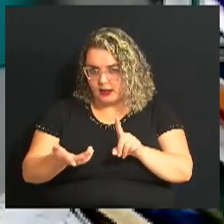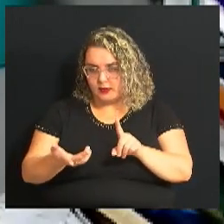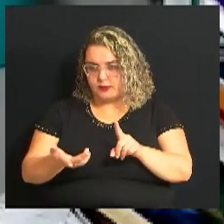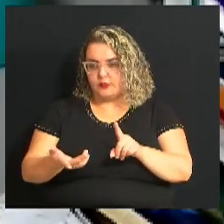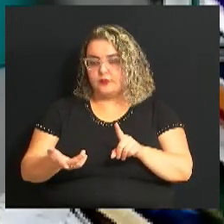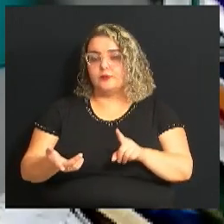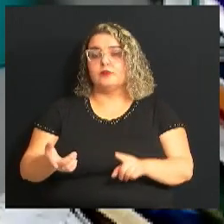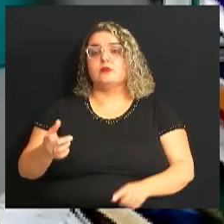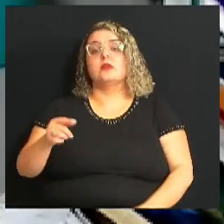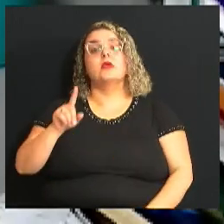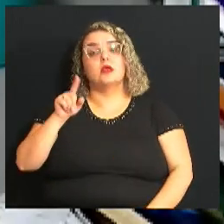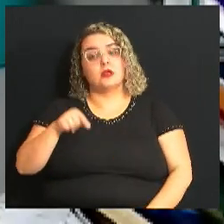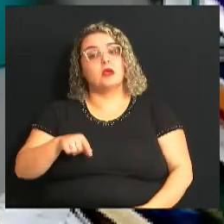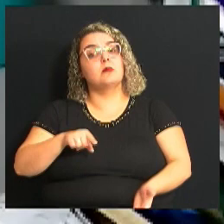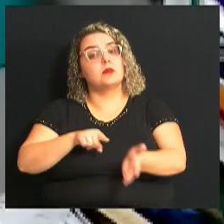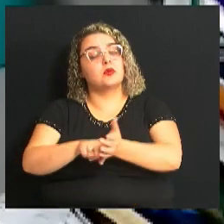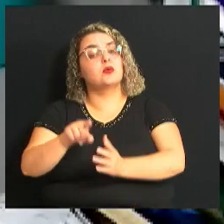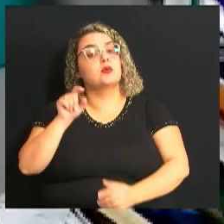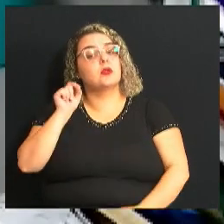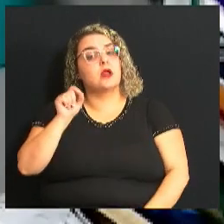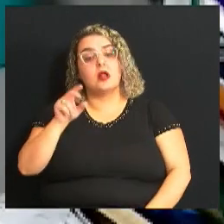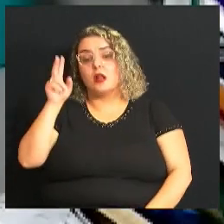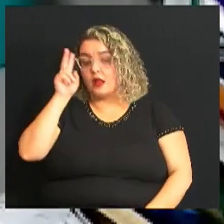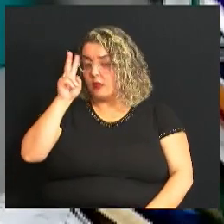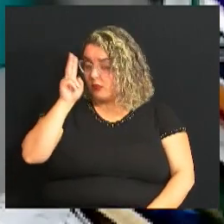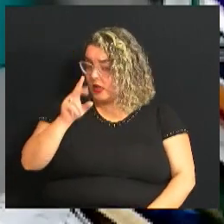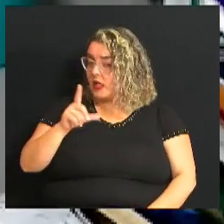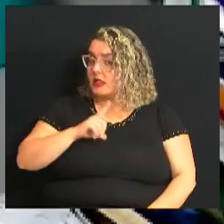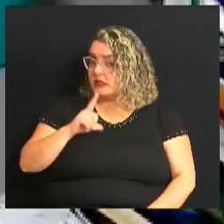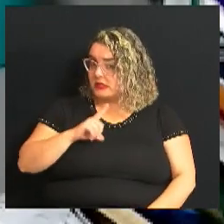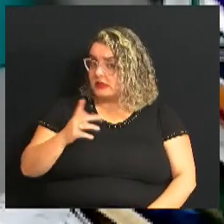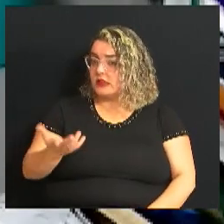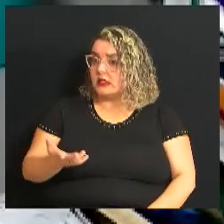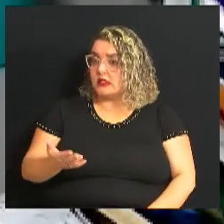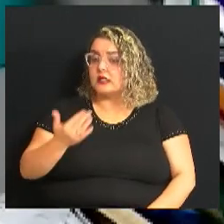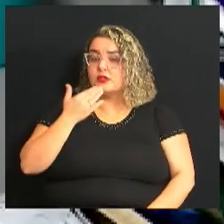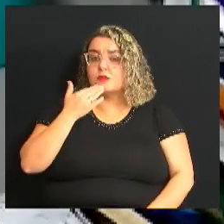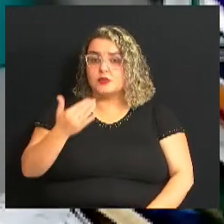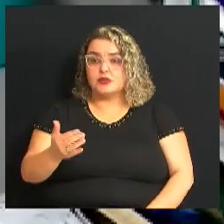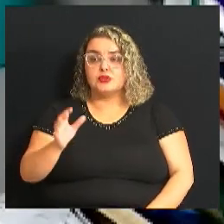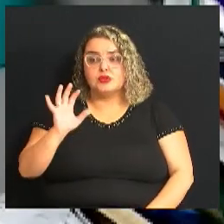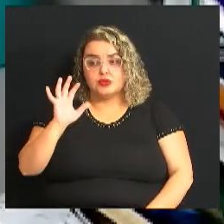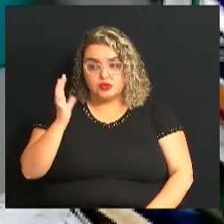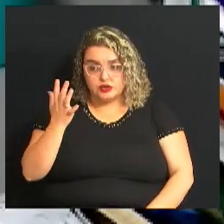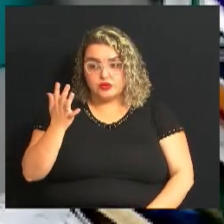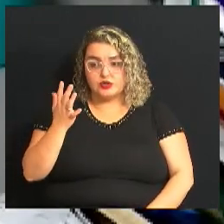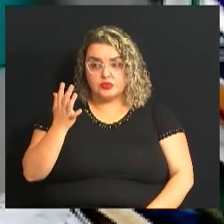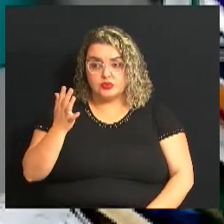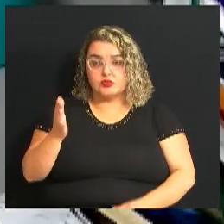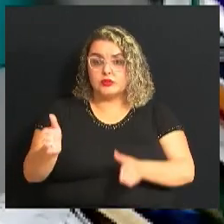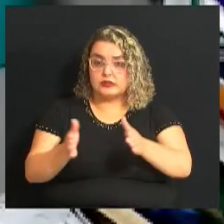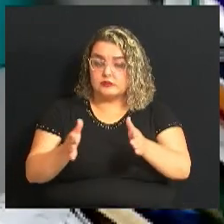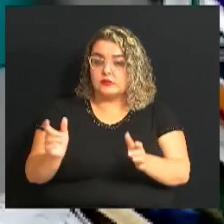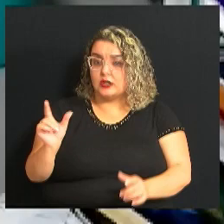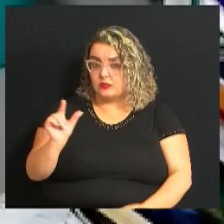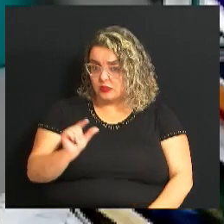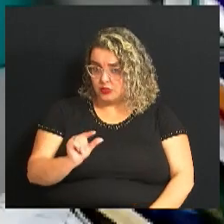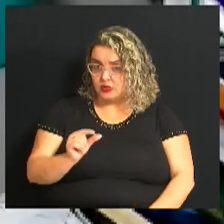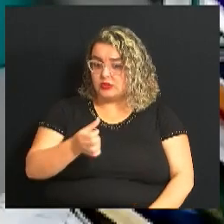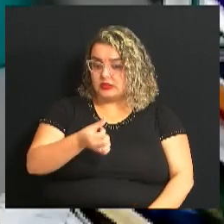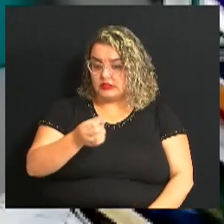grande questão é lembrar que há necessidade de que essa solicitação aconteça com esse período mínimo aí de 60